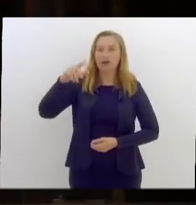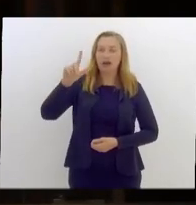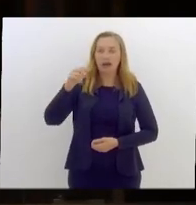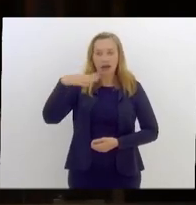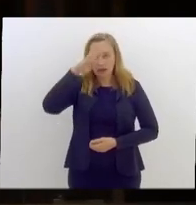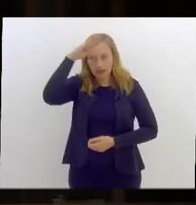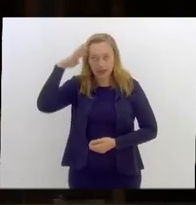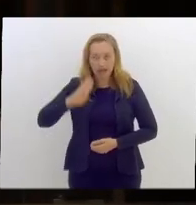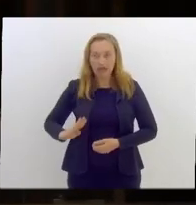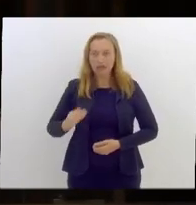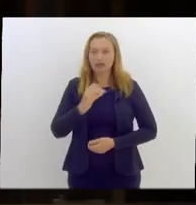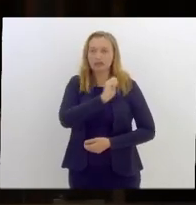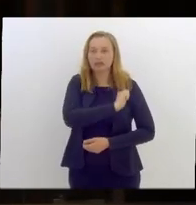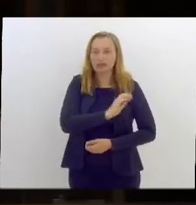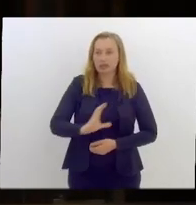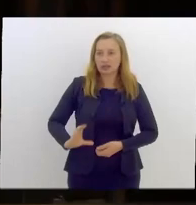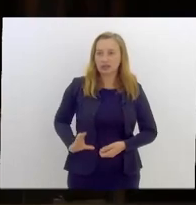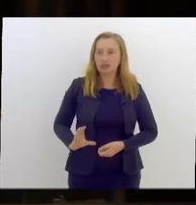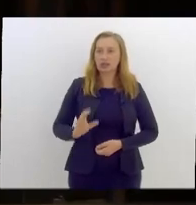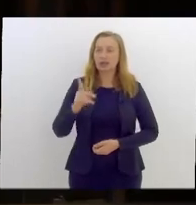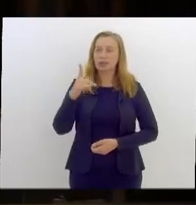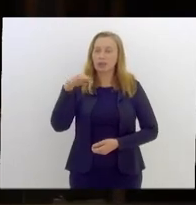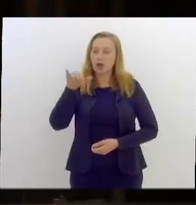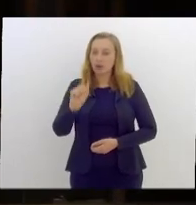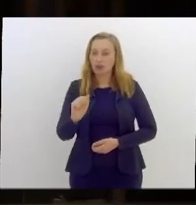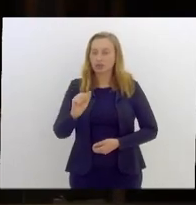André Siciliano e Paula Tringuelli.